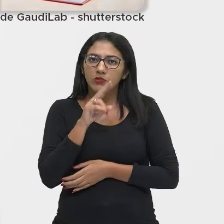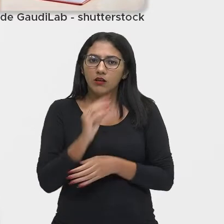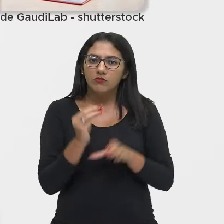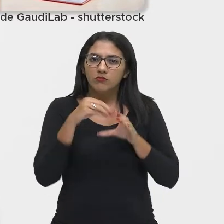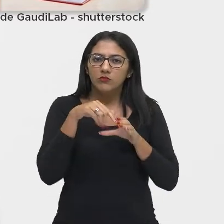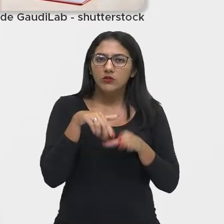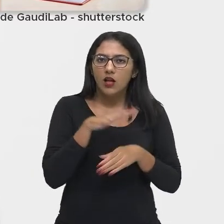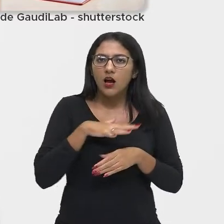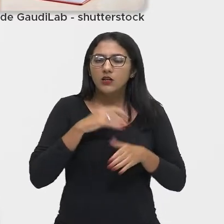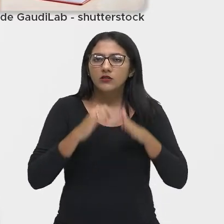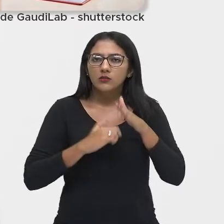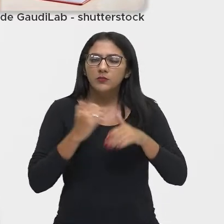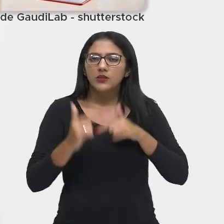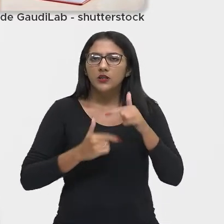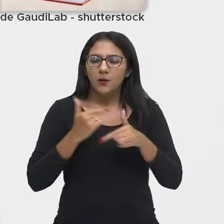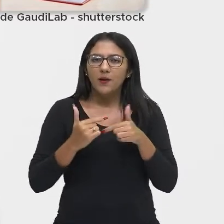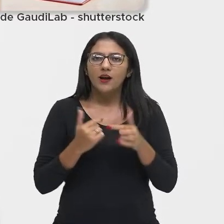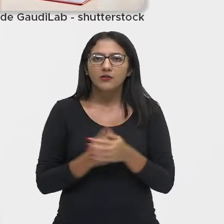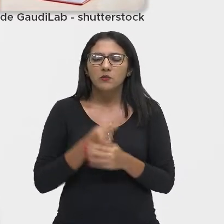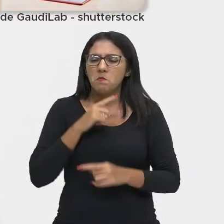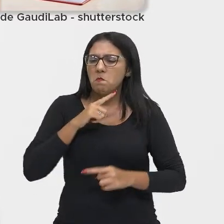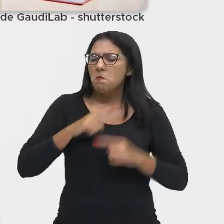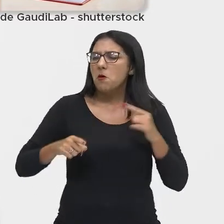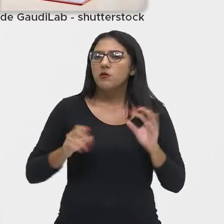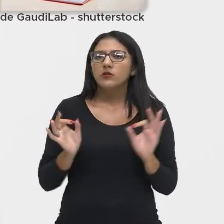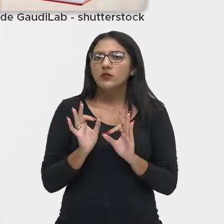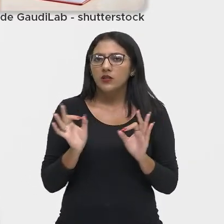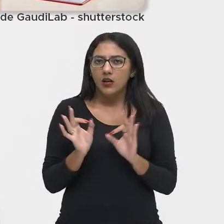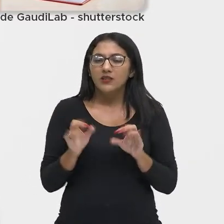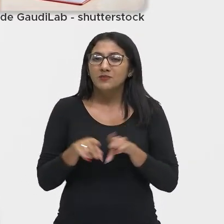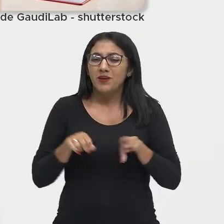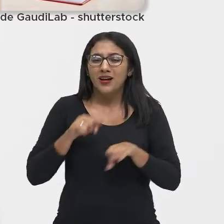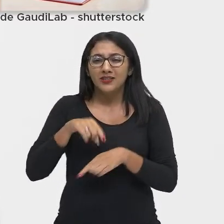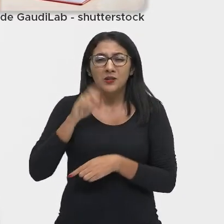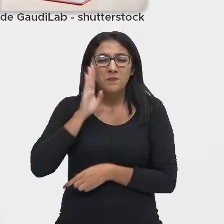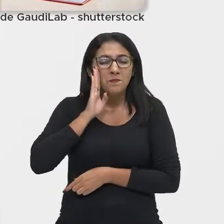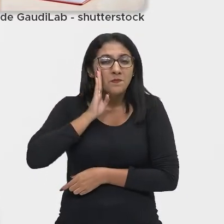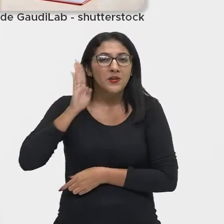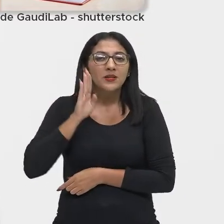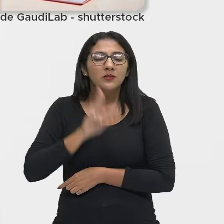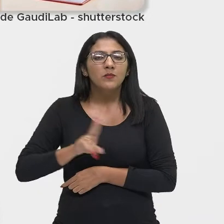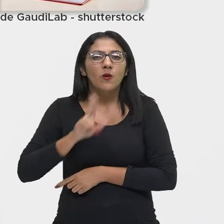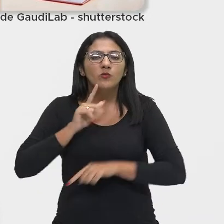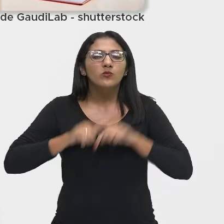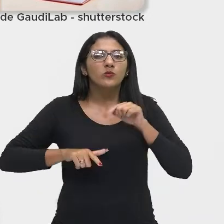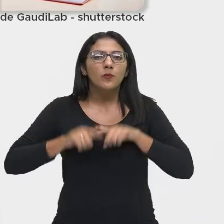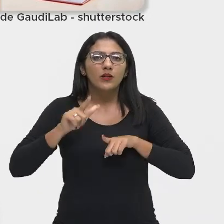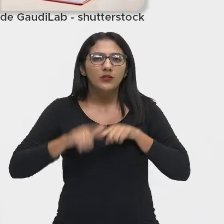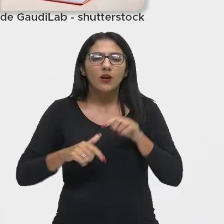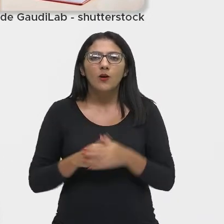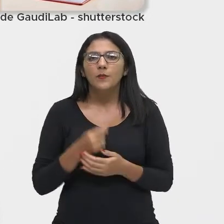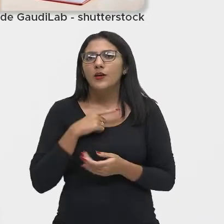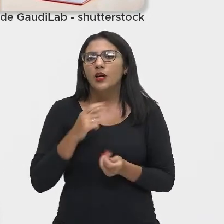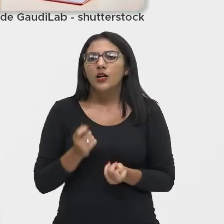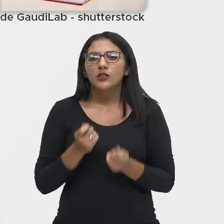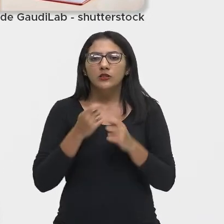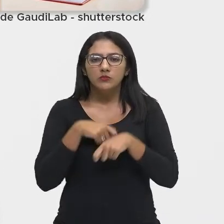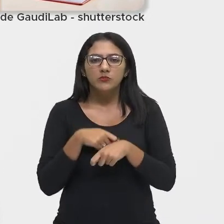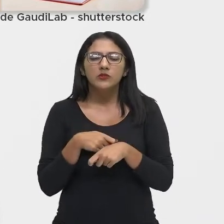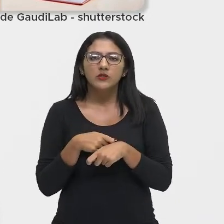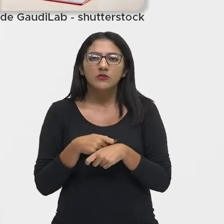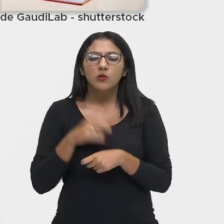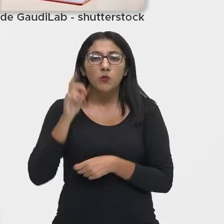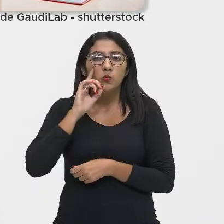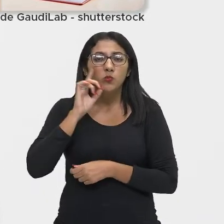passa longe de ser proibido e chega a ser instrumento fundamental para a realização das